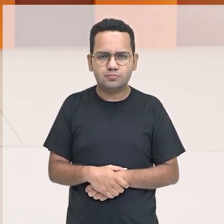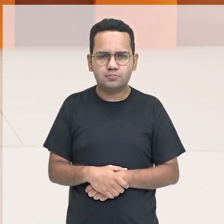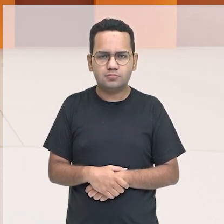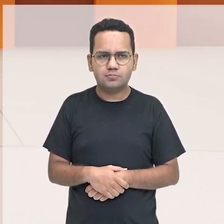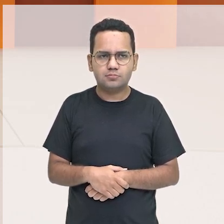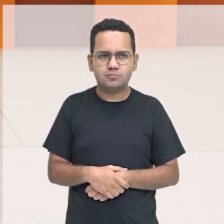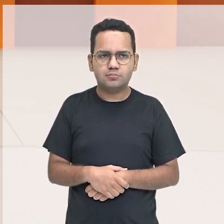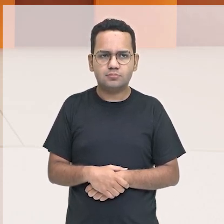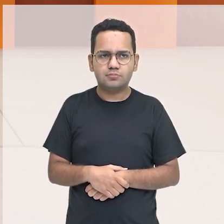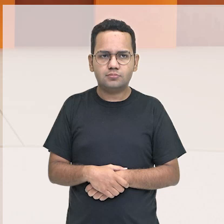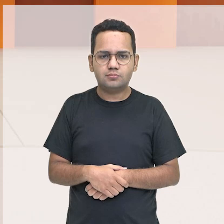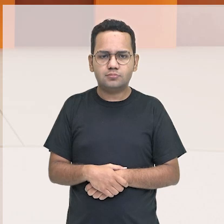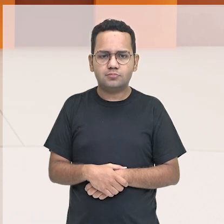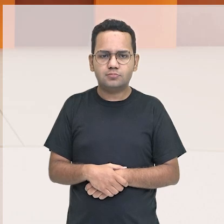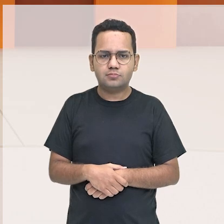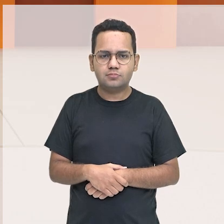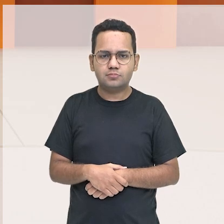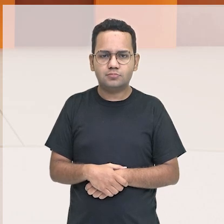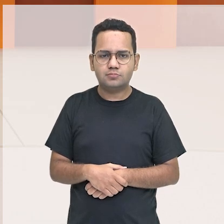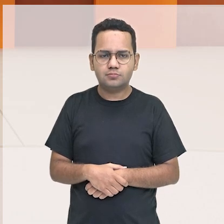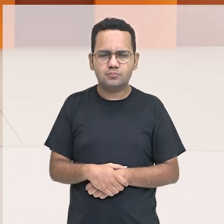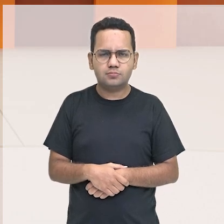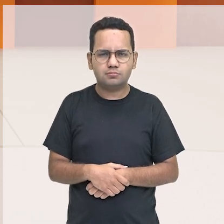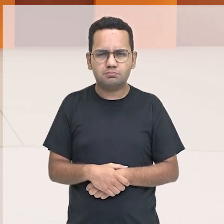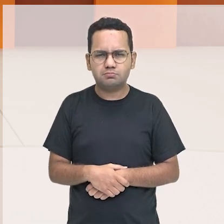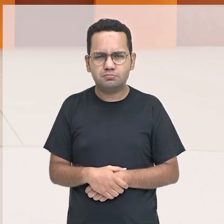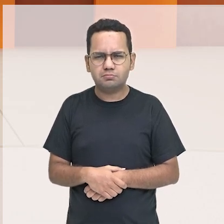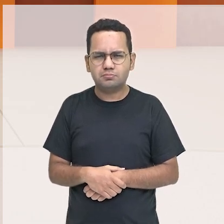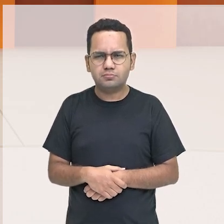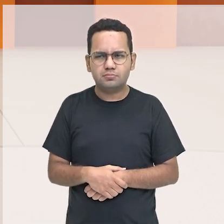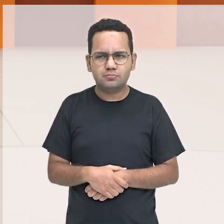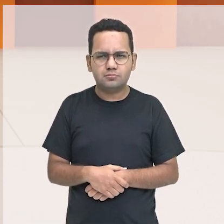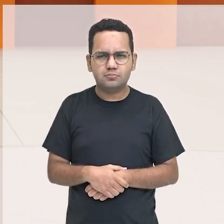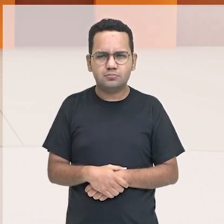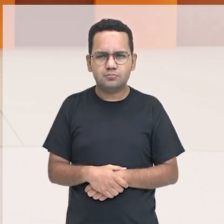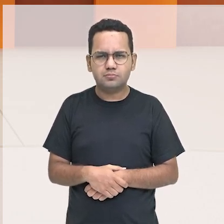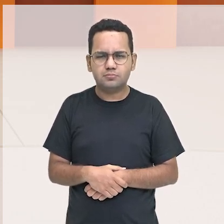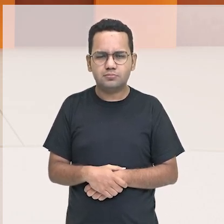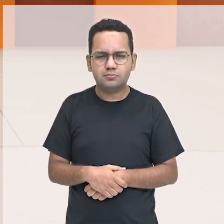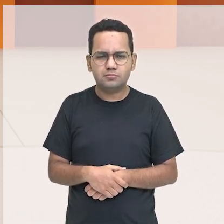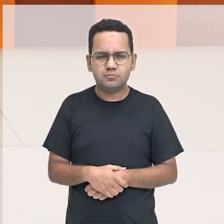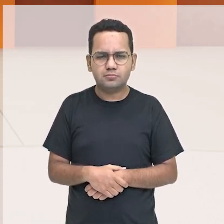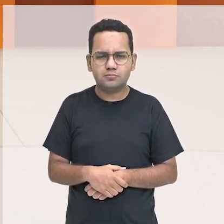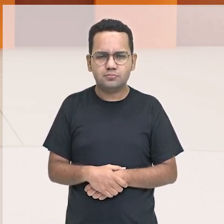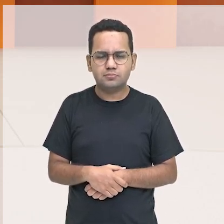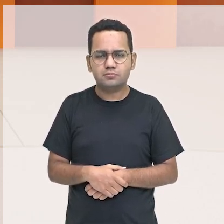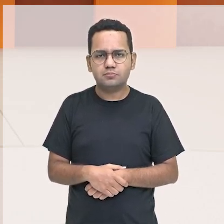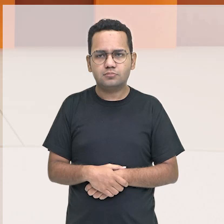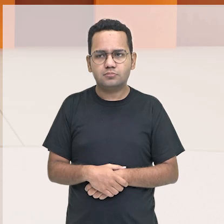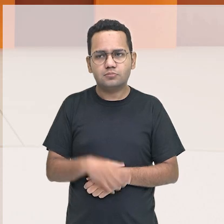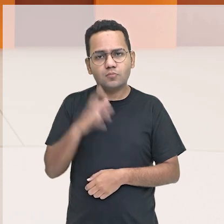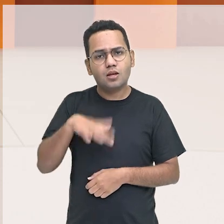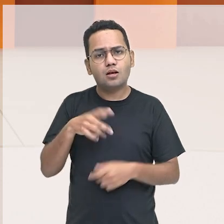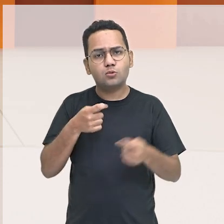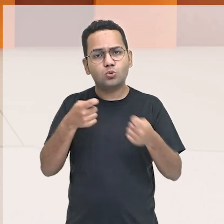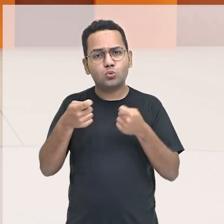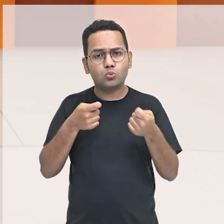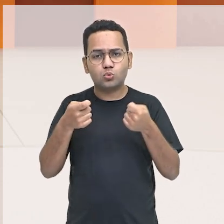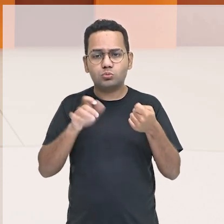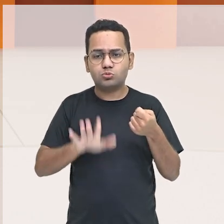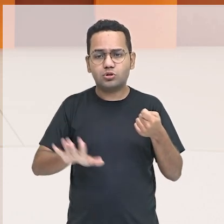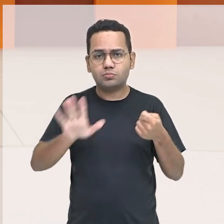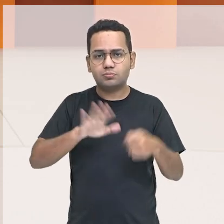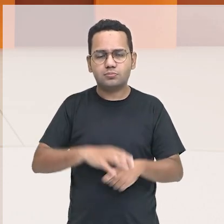você vai controlar os indivíduos porque você quer ter, né, o domínio sobre todos. Muito